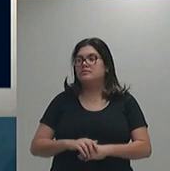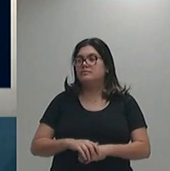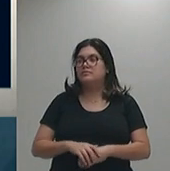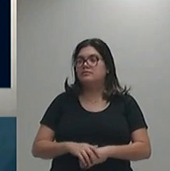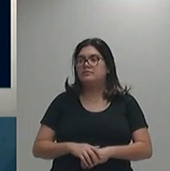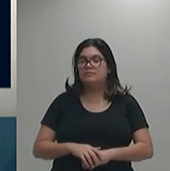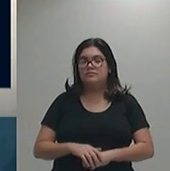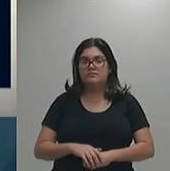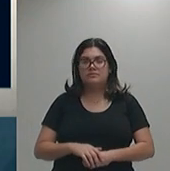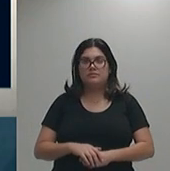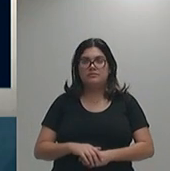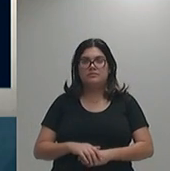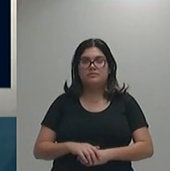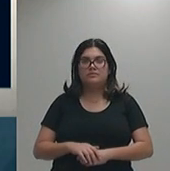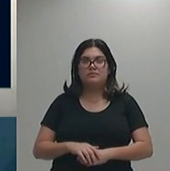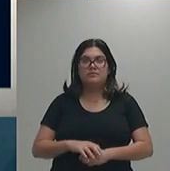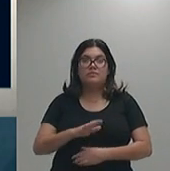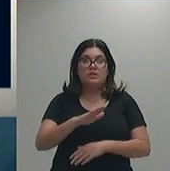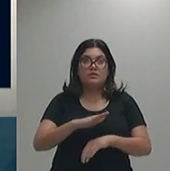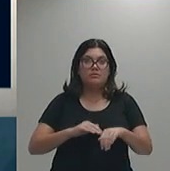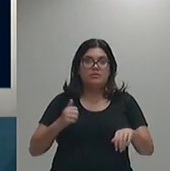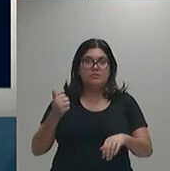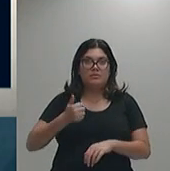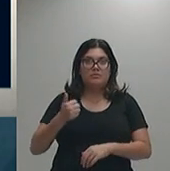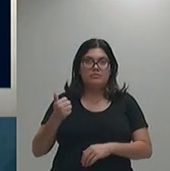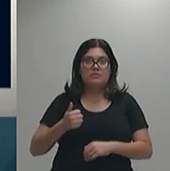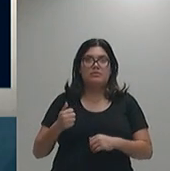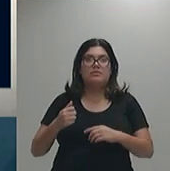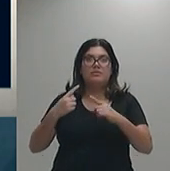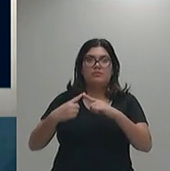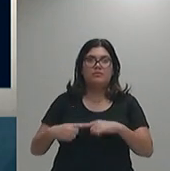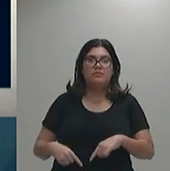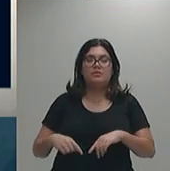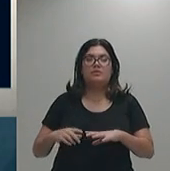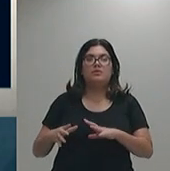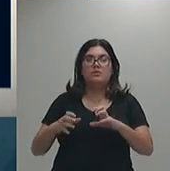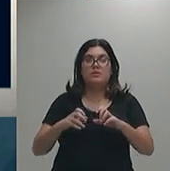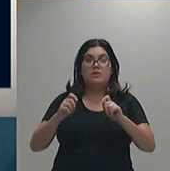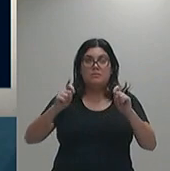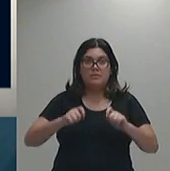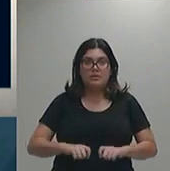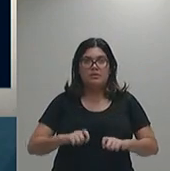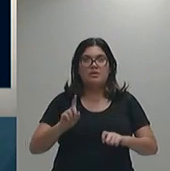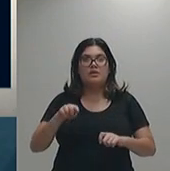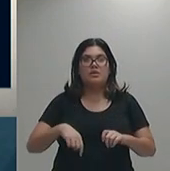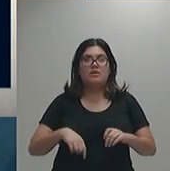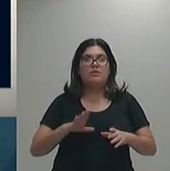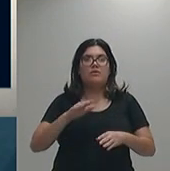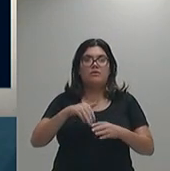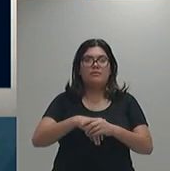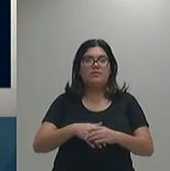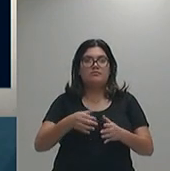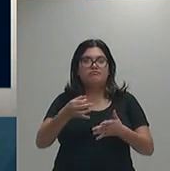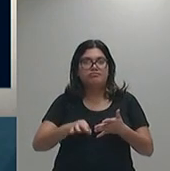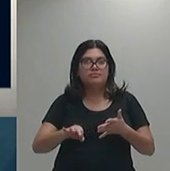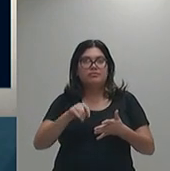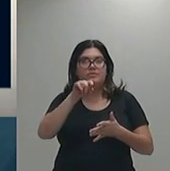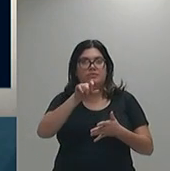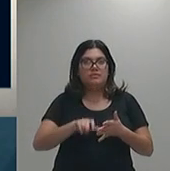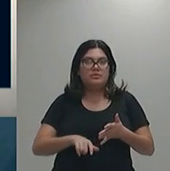e não chama a primeira que eu comprei esses competência também ministra Nancy eu volto vista de vossa excelência o